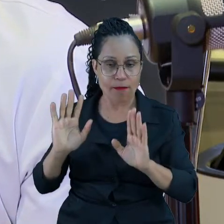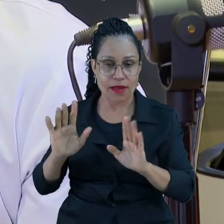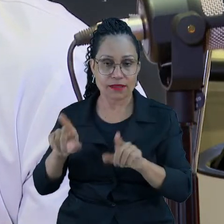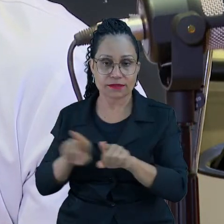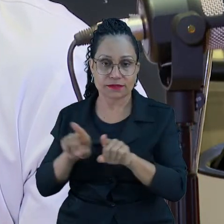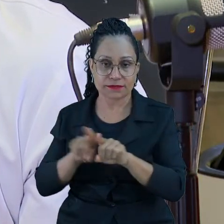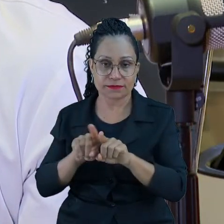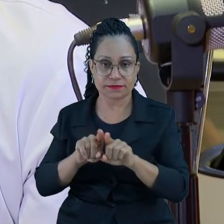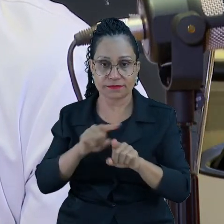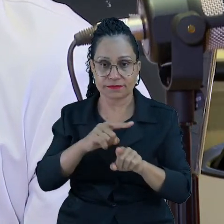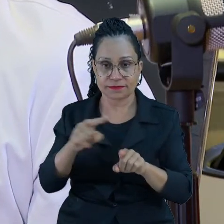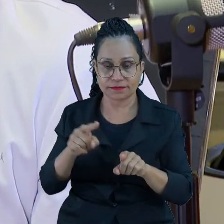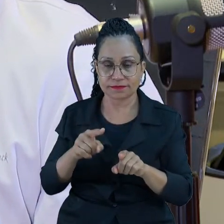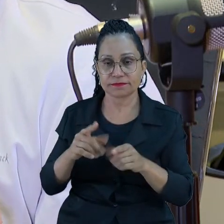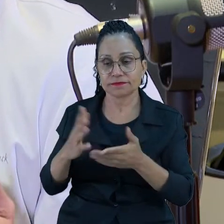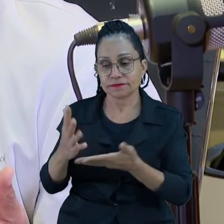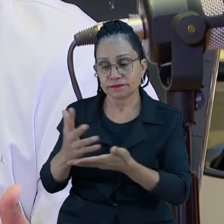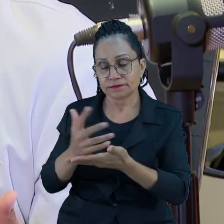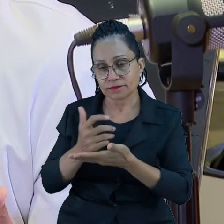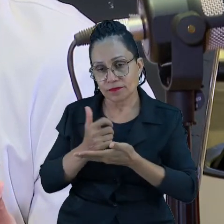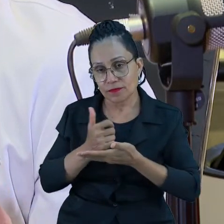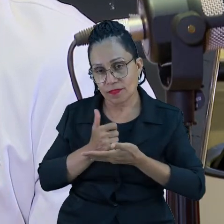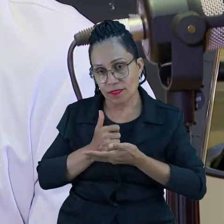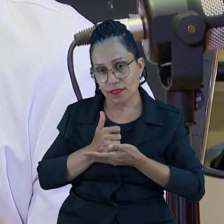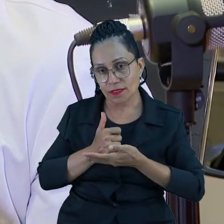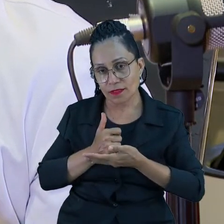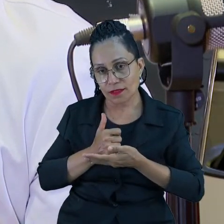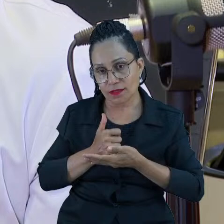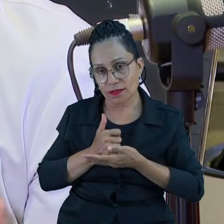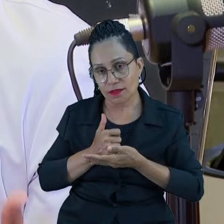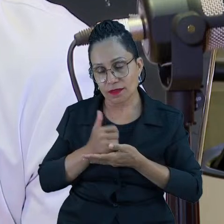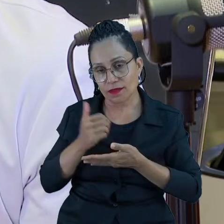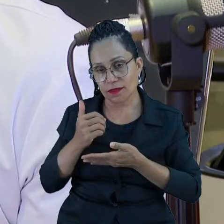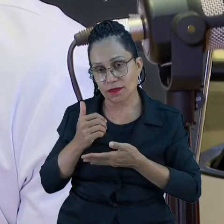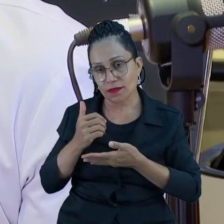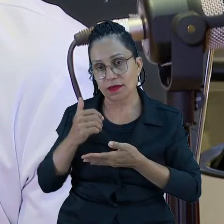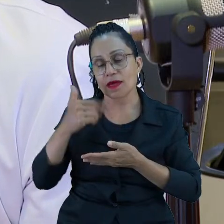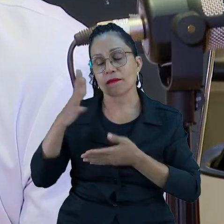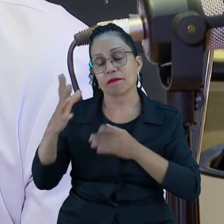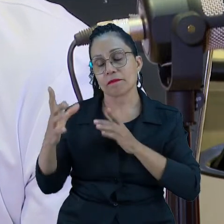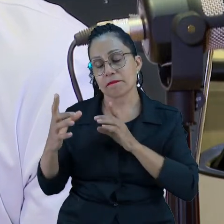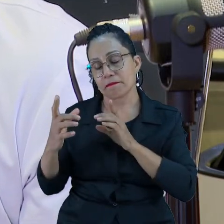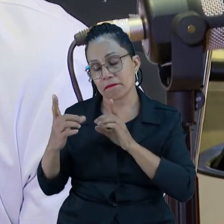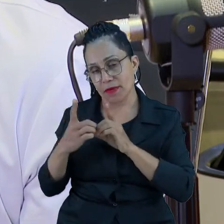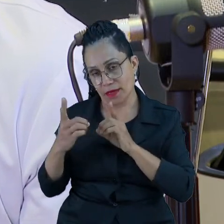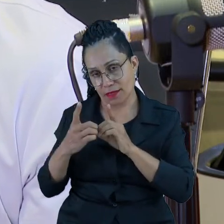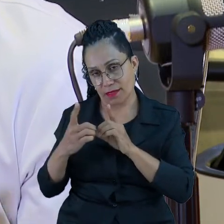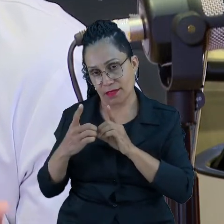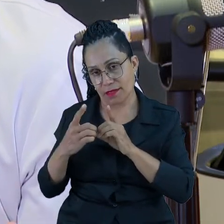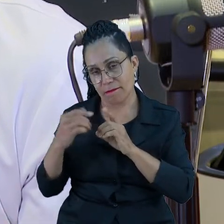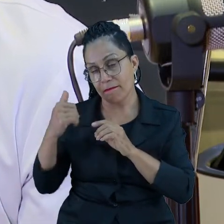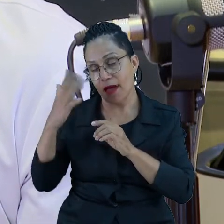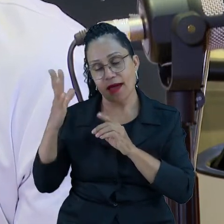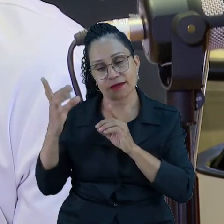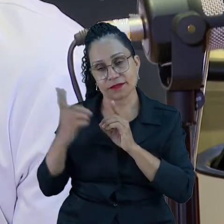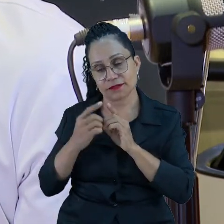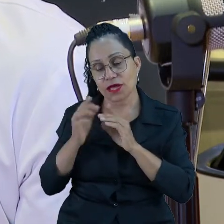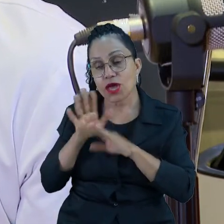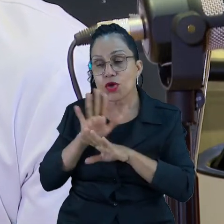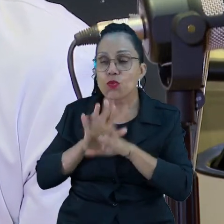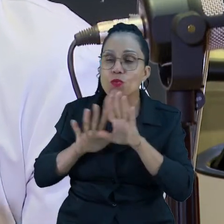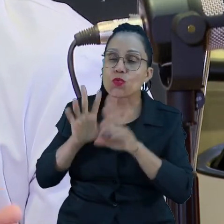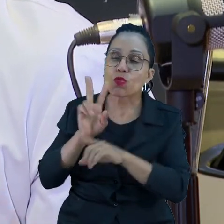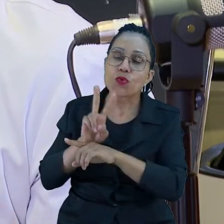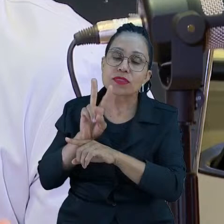quando a gente fala de hospitalidade, a hospitalidade ela vai além do bom atendimento. Ela vai no cuidado realmente com as